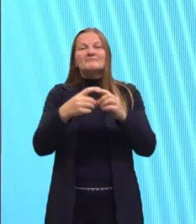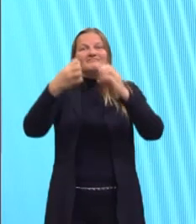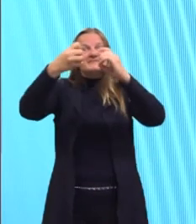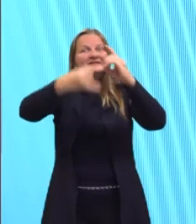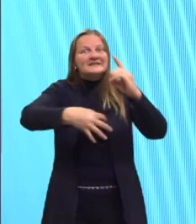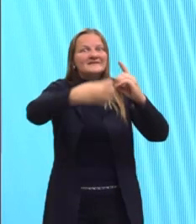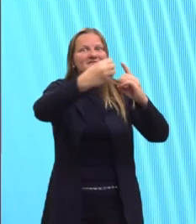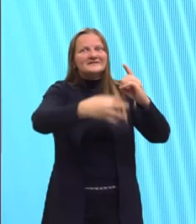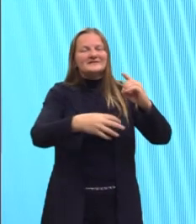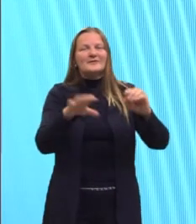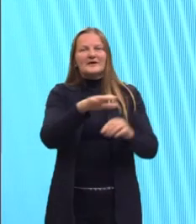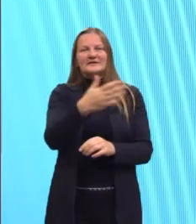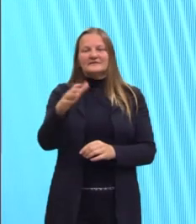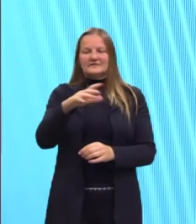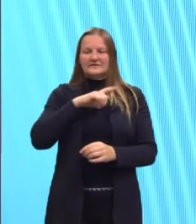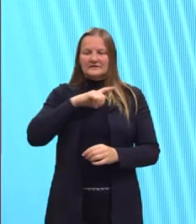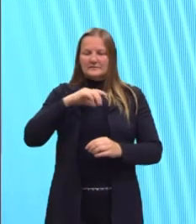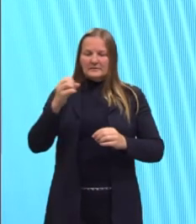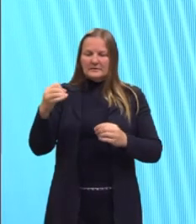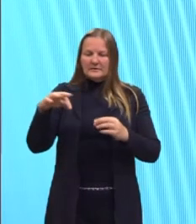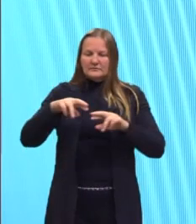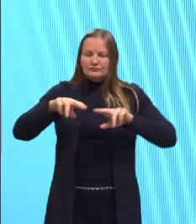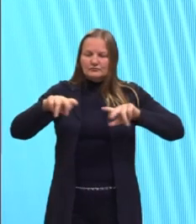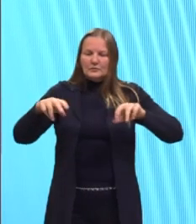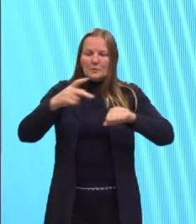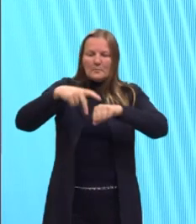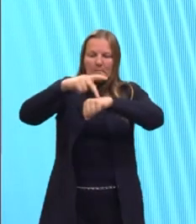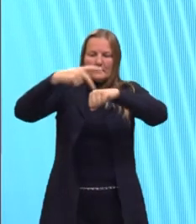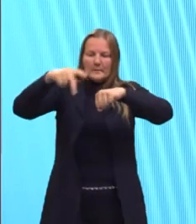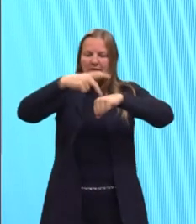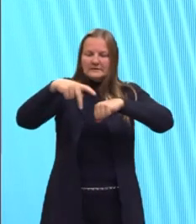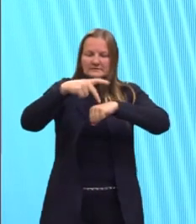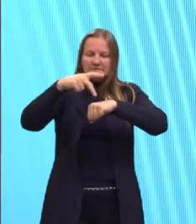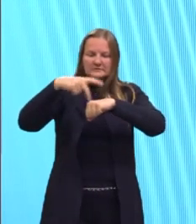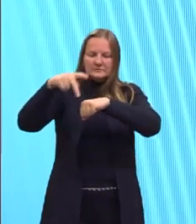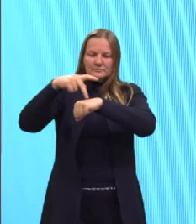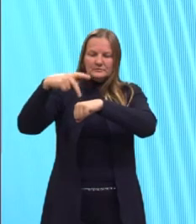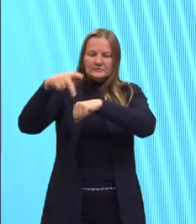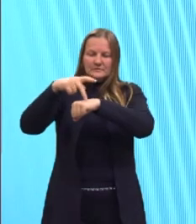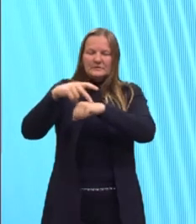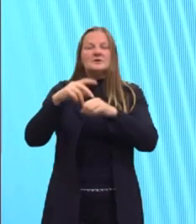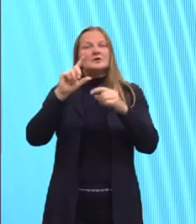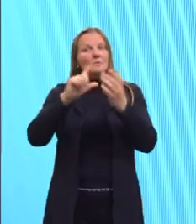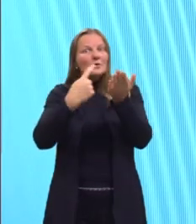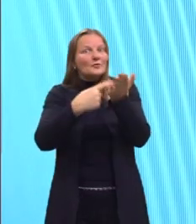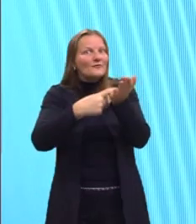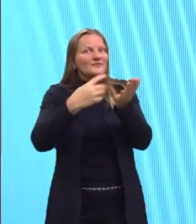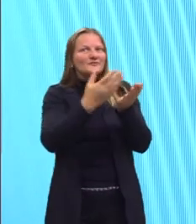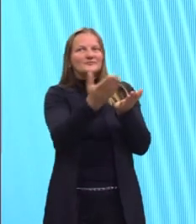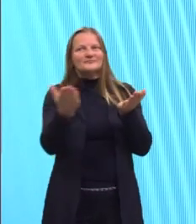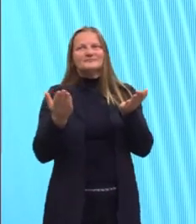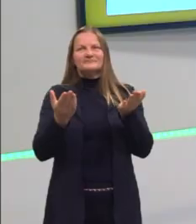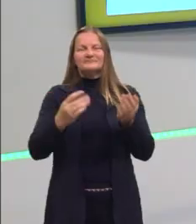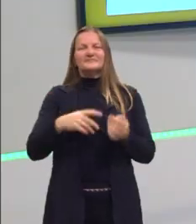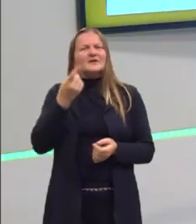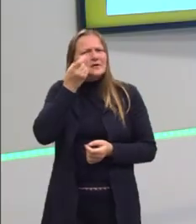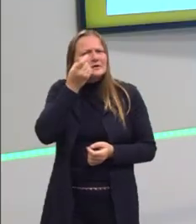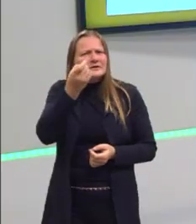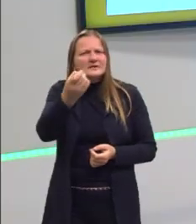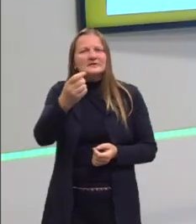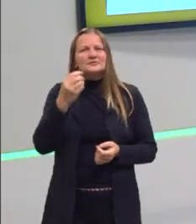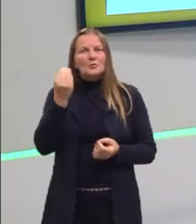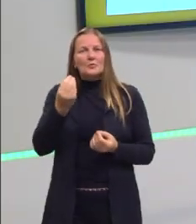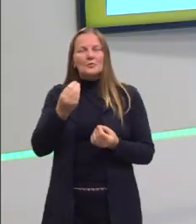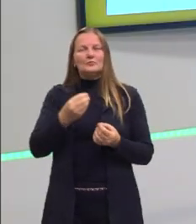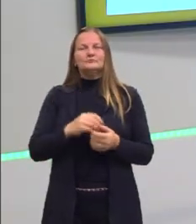algumas vezes então utiliza o próprio país e depois tu utiliza essas Convenções tá meninas e meninos interessante a gente